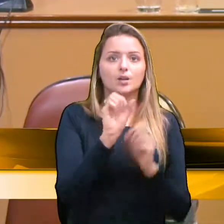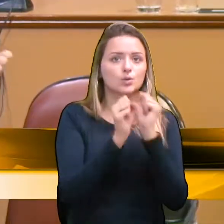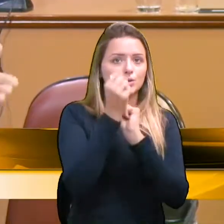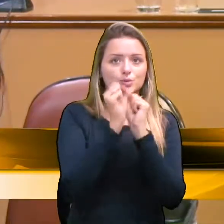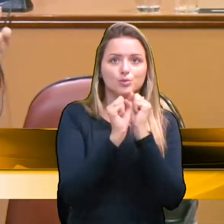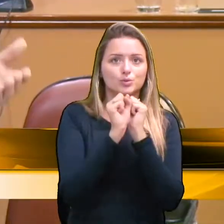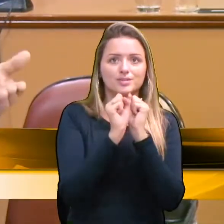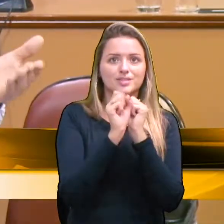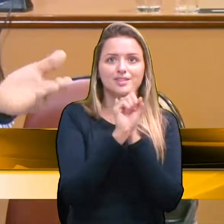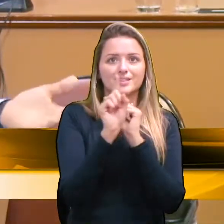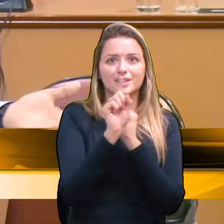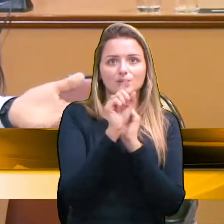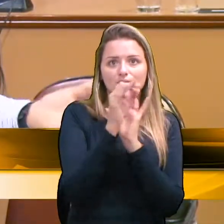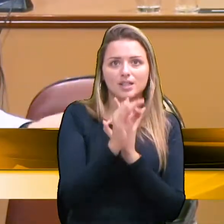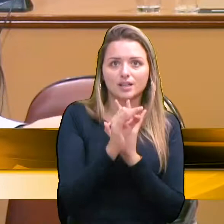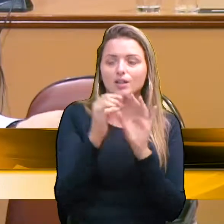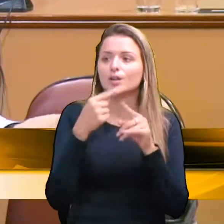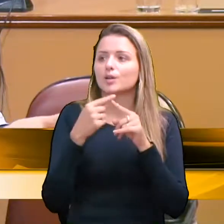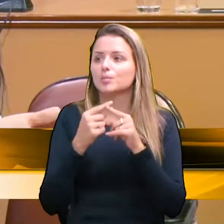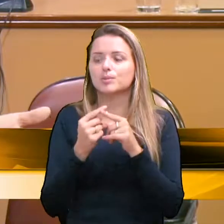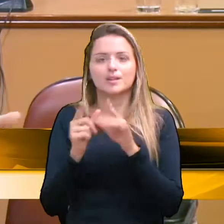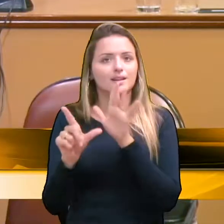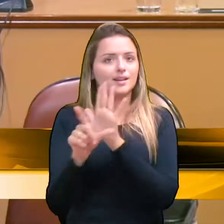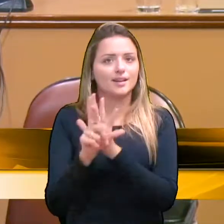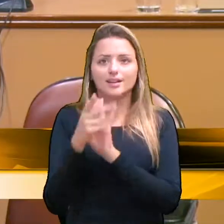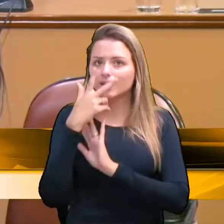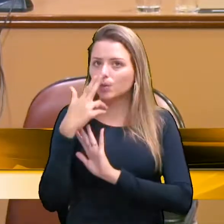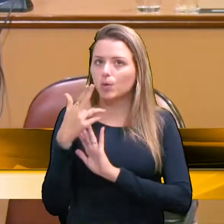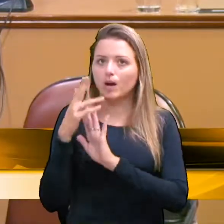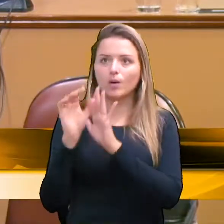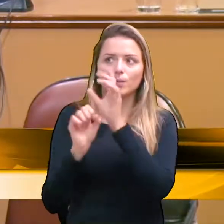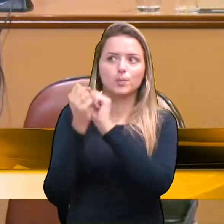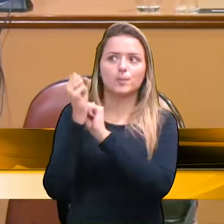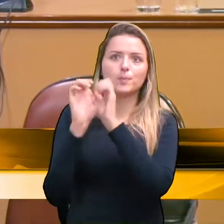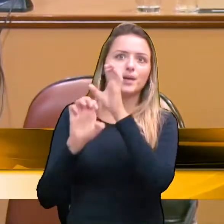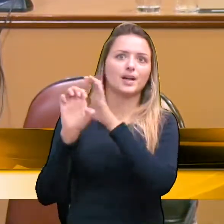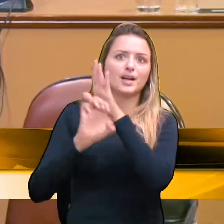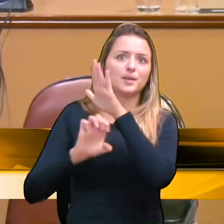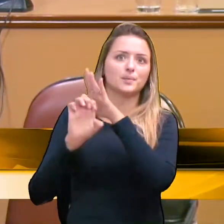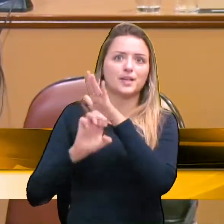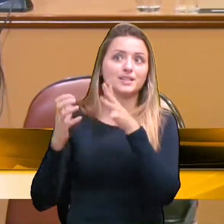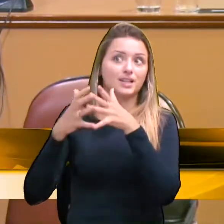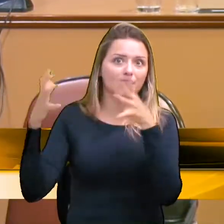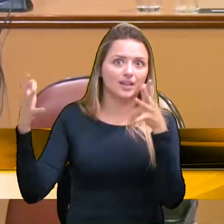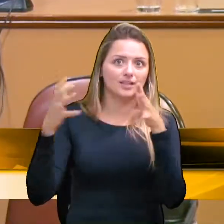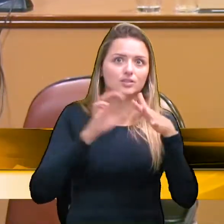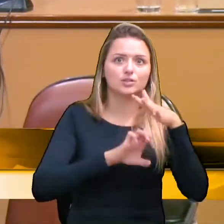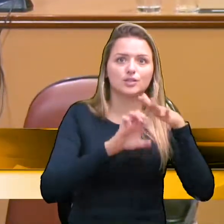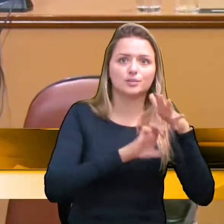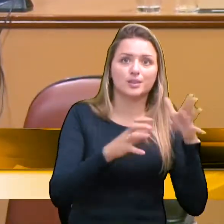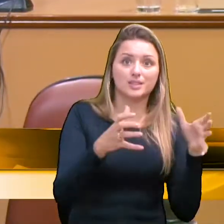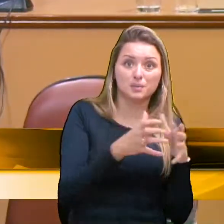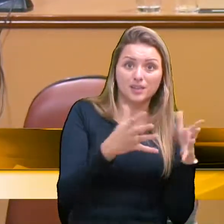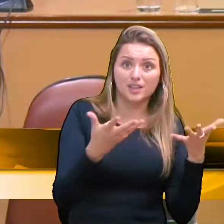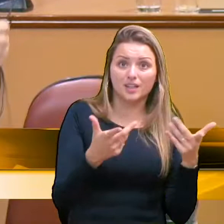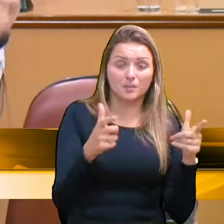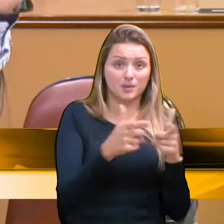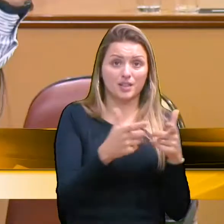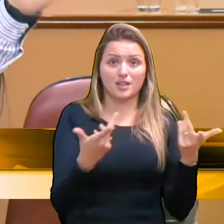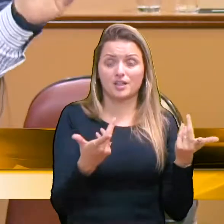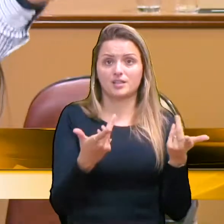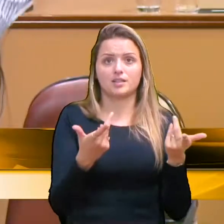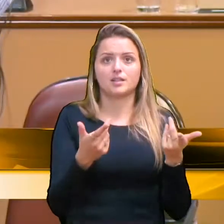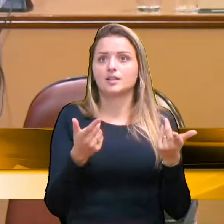sendo igual para o pequeno e para o grande, é por isso. Não existe isso, adaptar um pequeno produtor, um pequeno comerciante